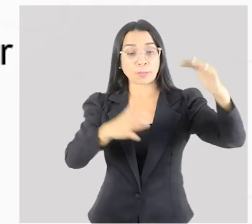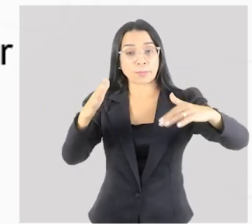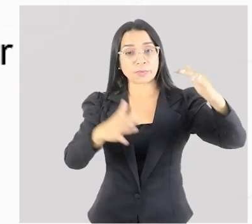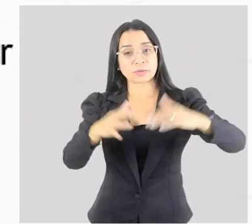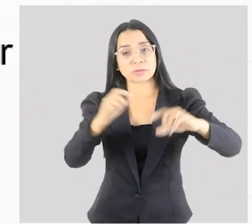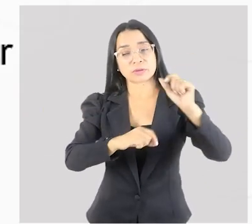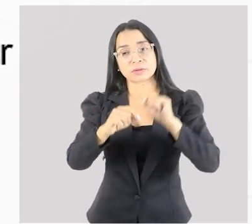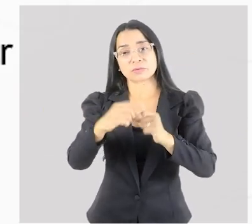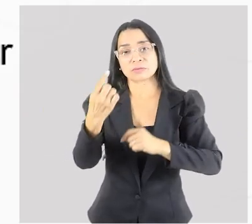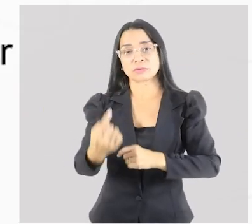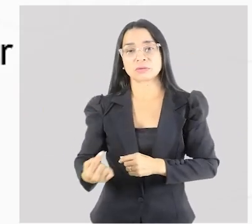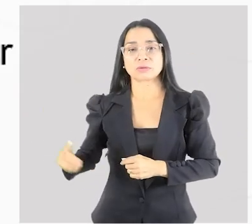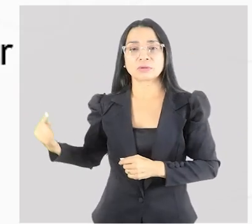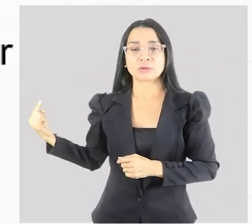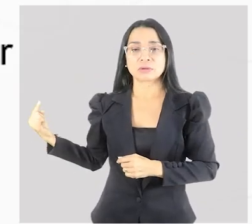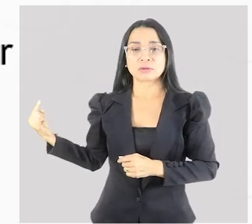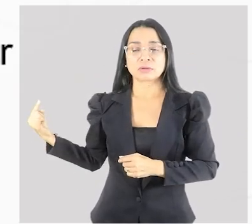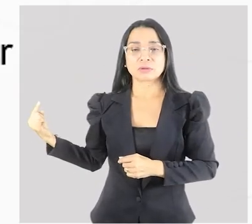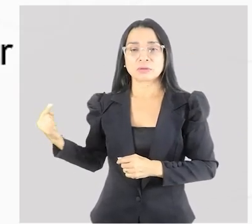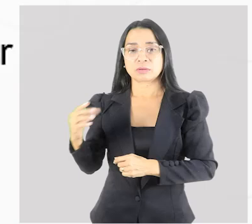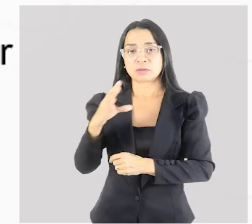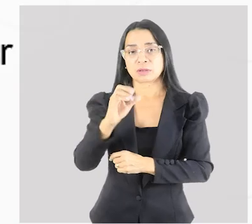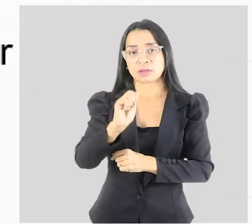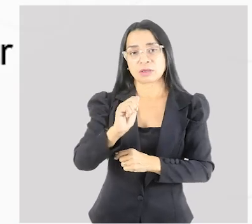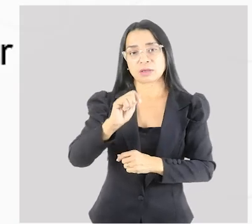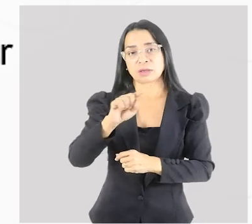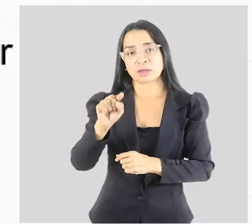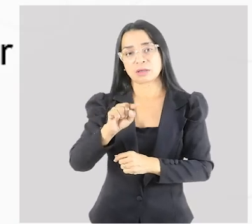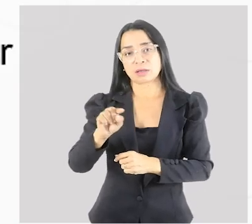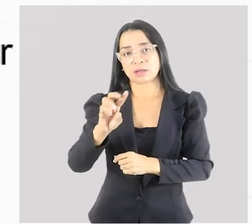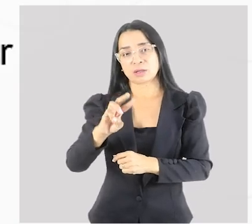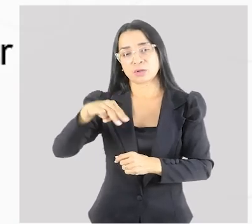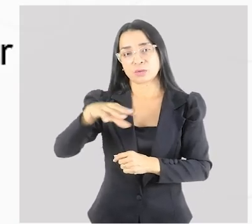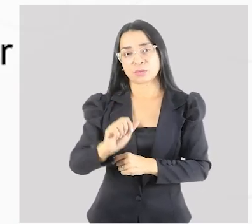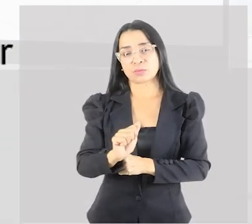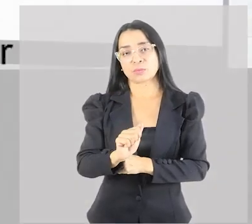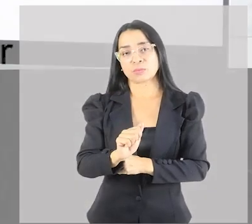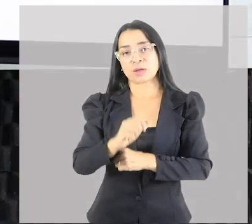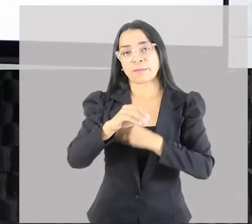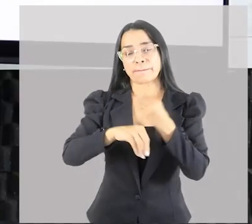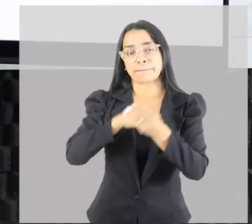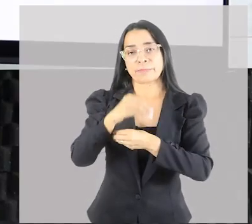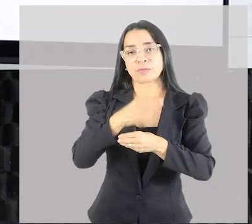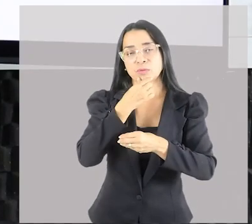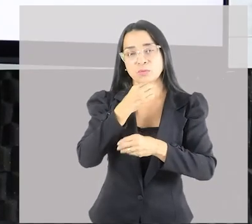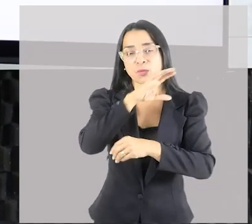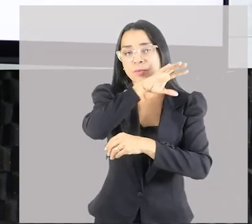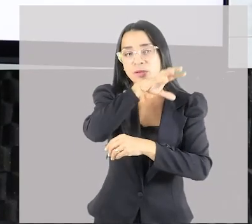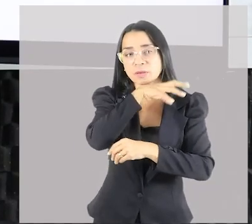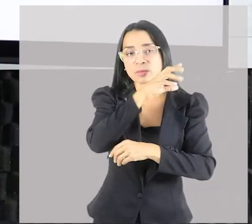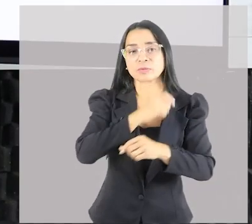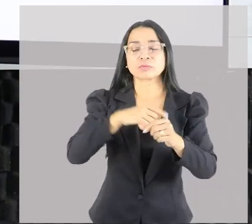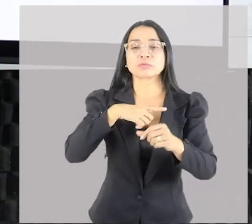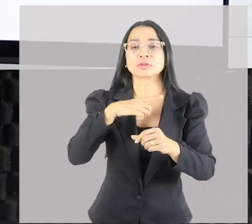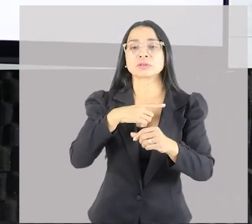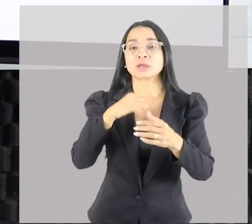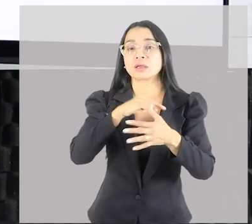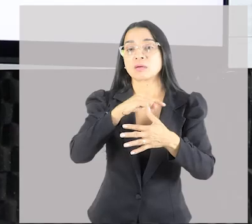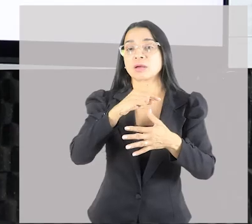pequenos, com destaque para o personagem chamado de Cazumba, que é uma espécie de mistura de homem e bicho, que tem um aspecto indígena e